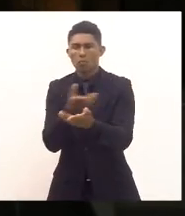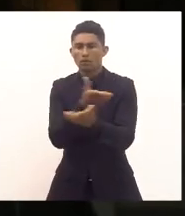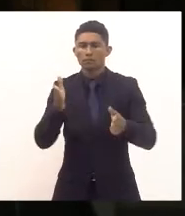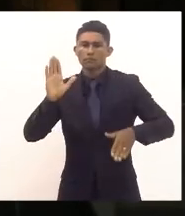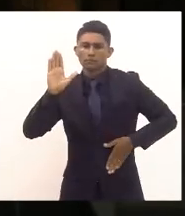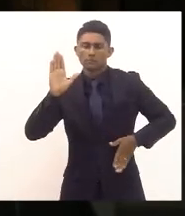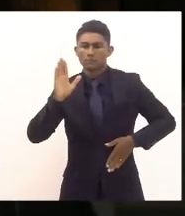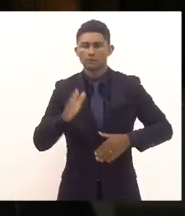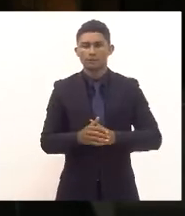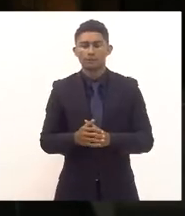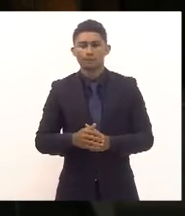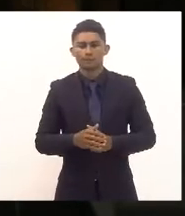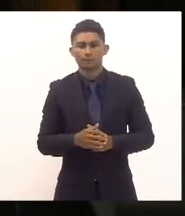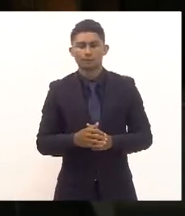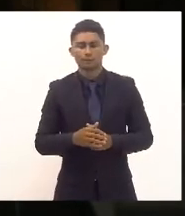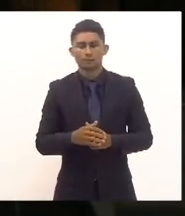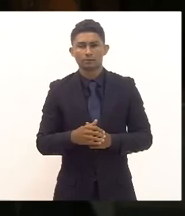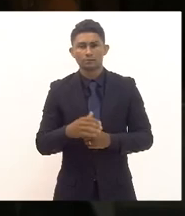os animais